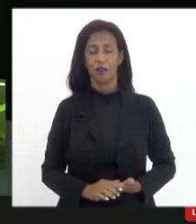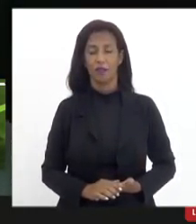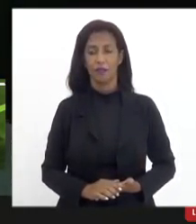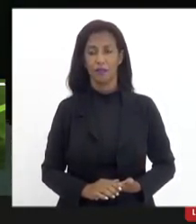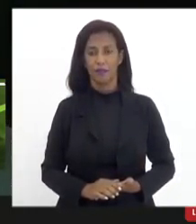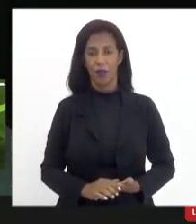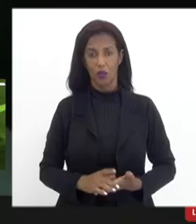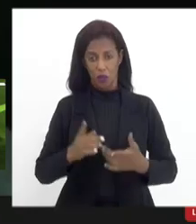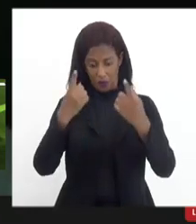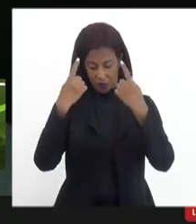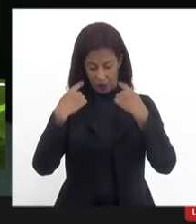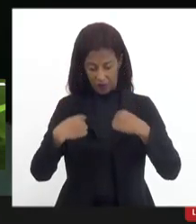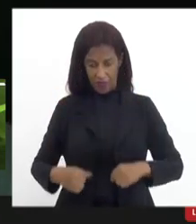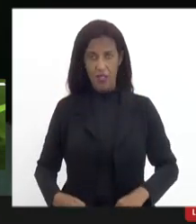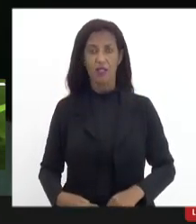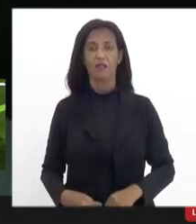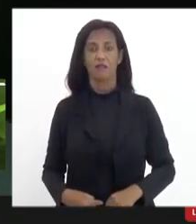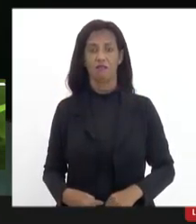física,